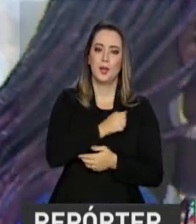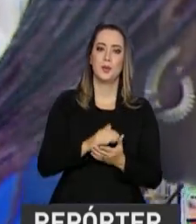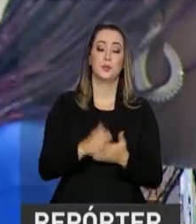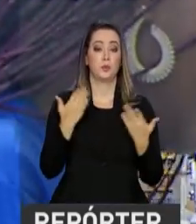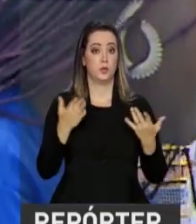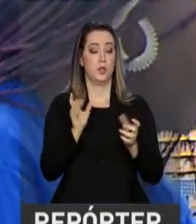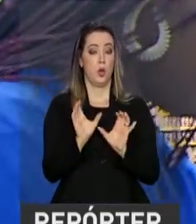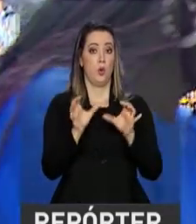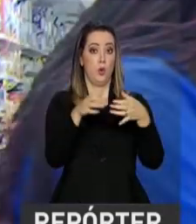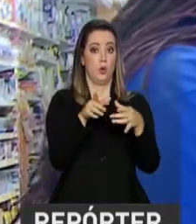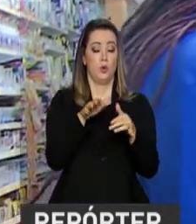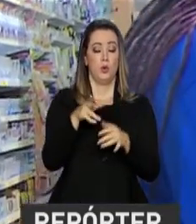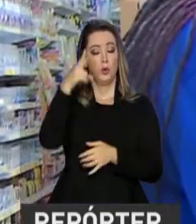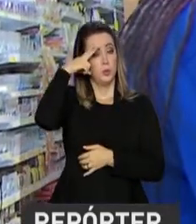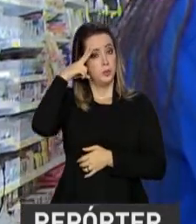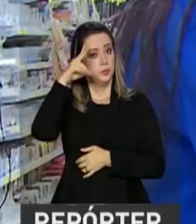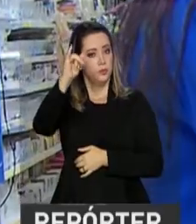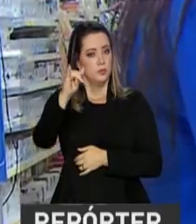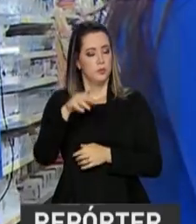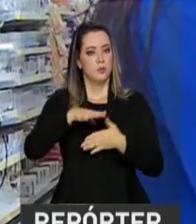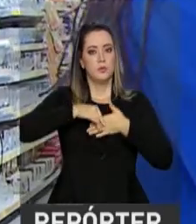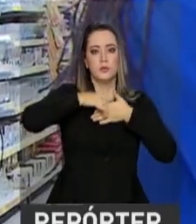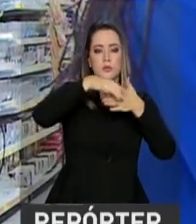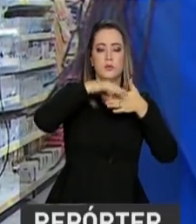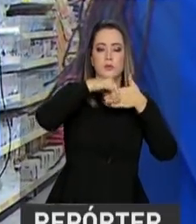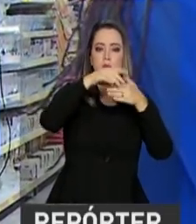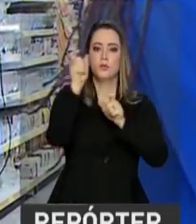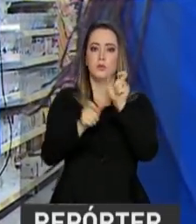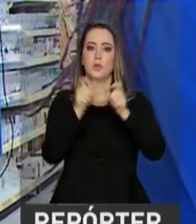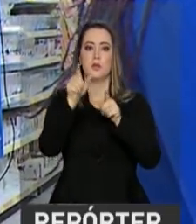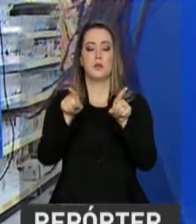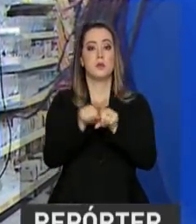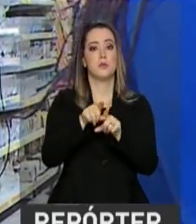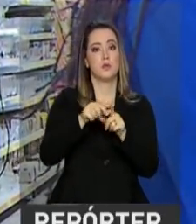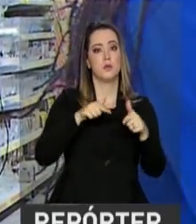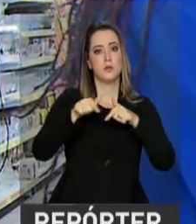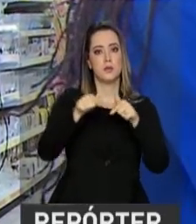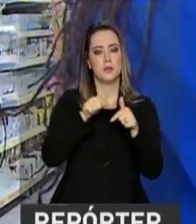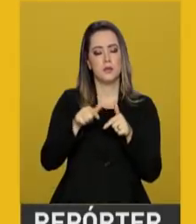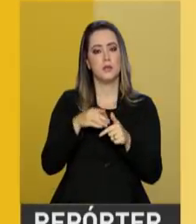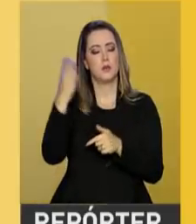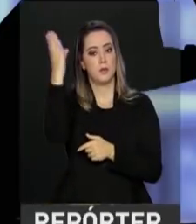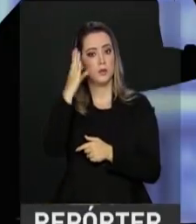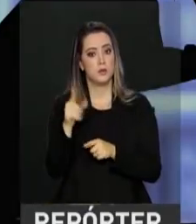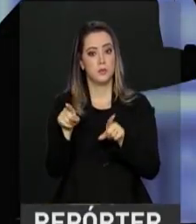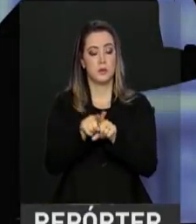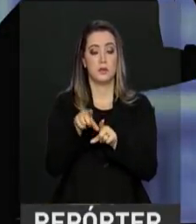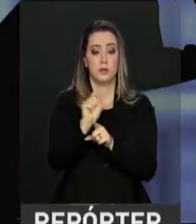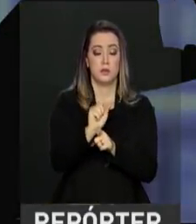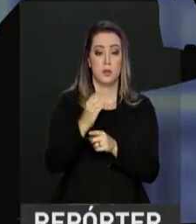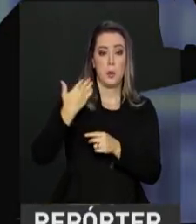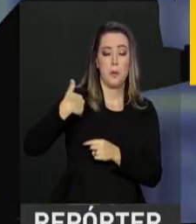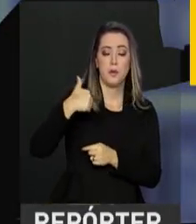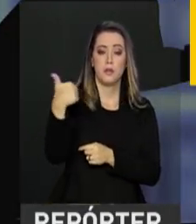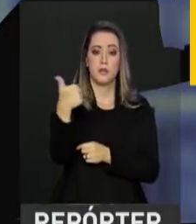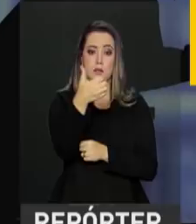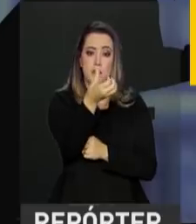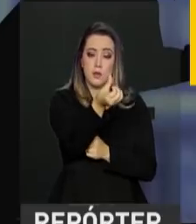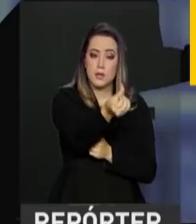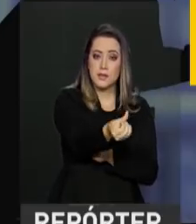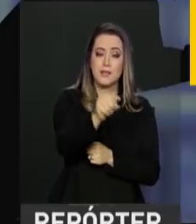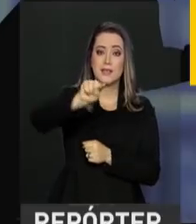haitianos como naomi lideram a lista de imigrantes empregados de forma legal no brasil dos quase 116 mil